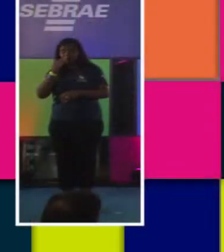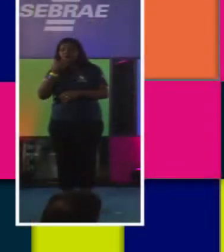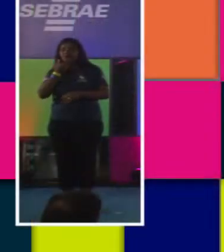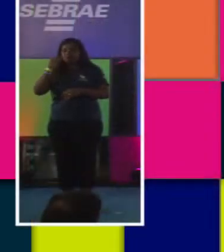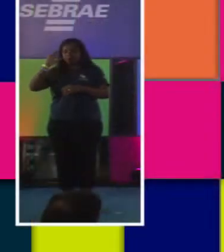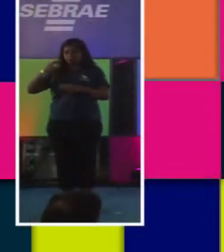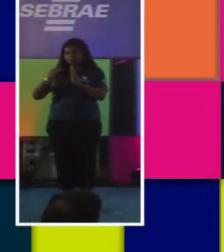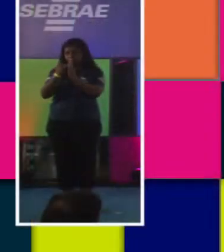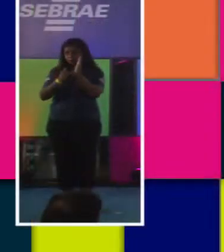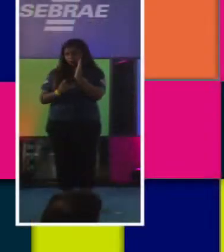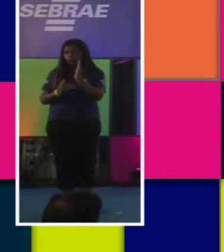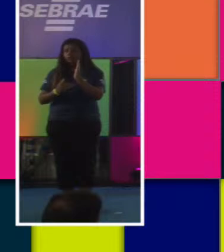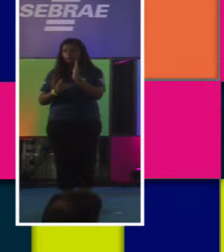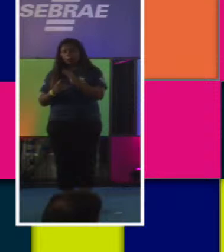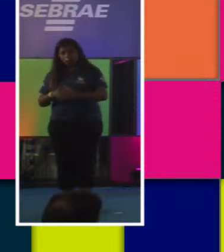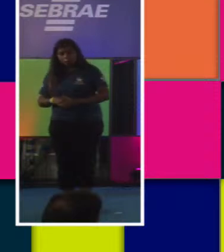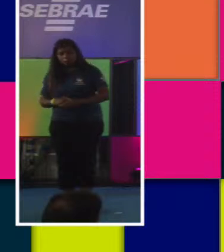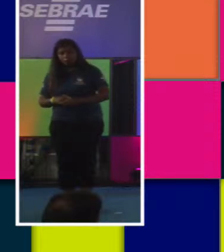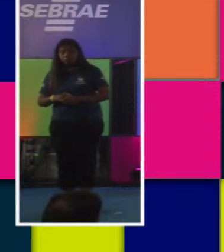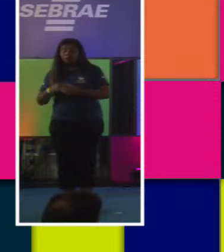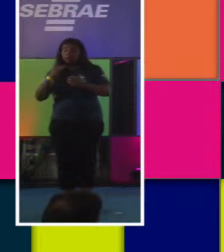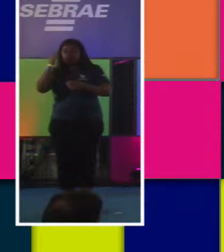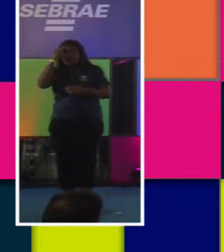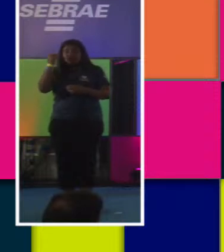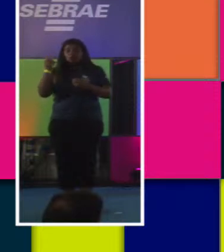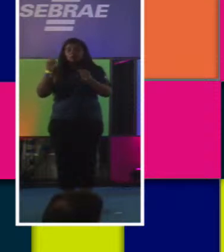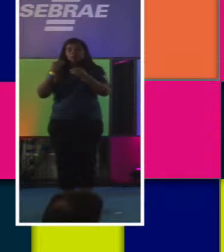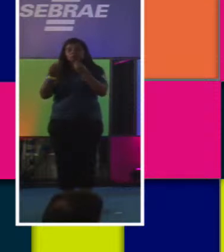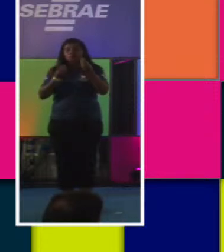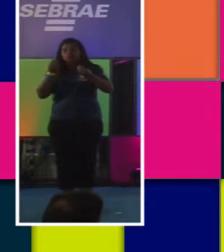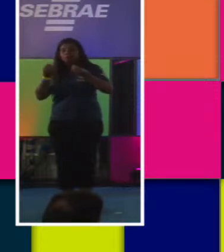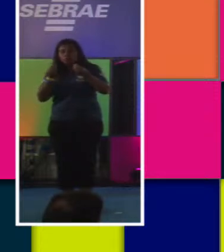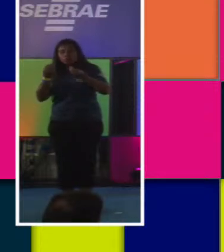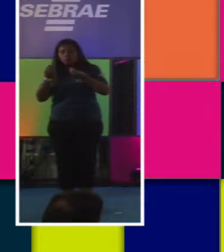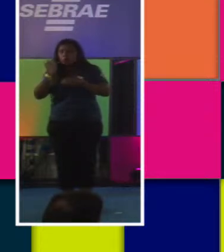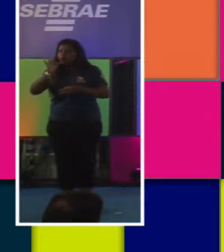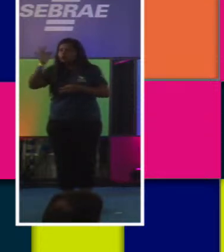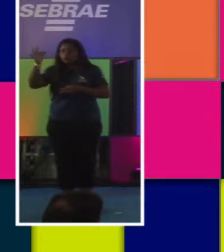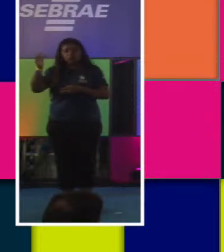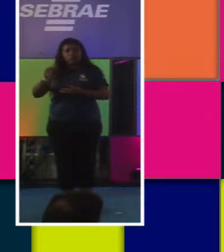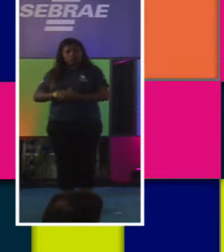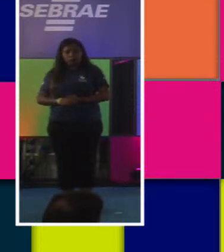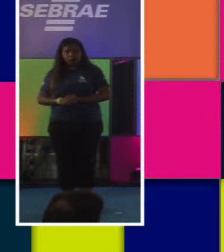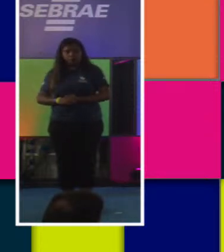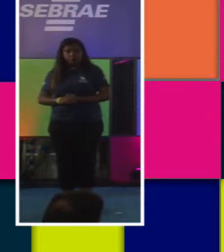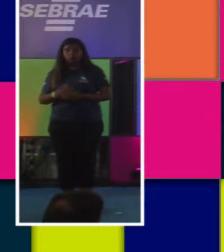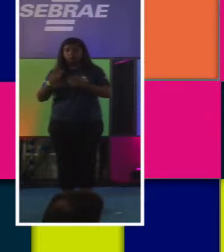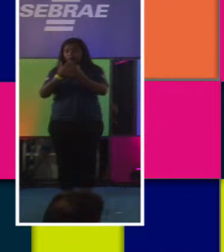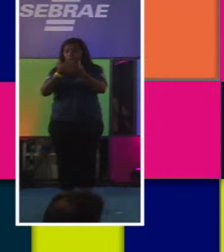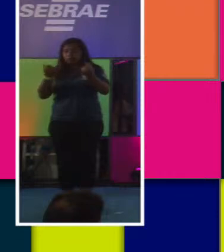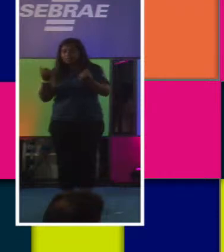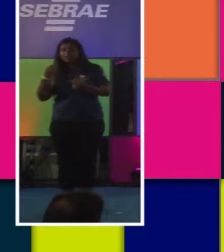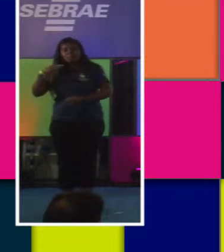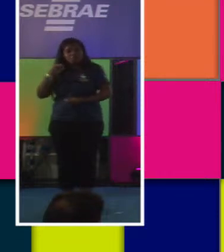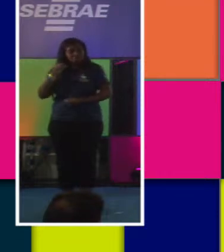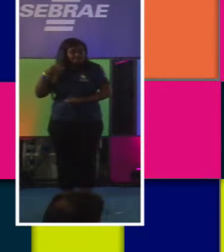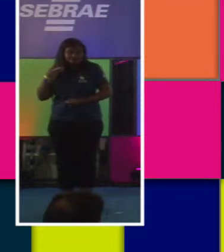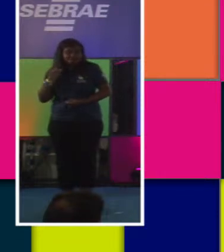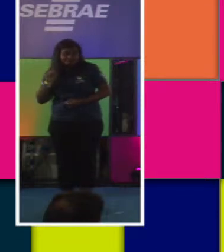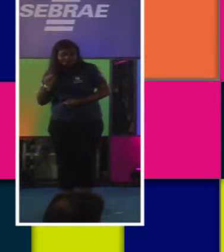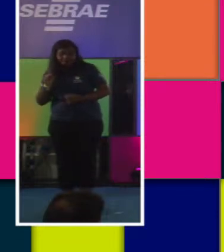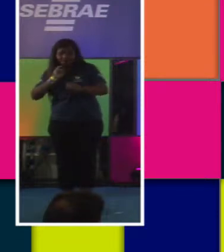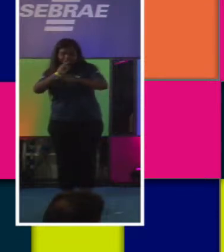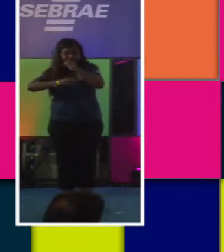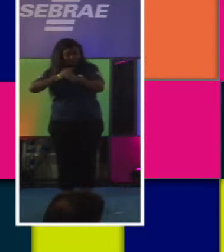sobre formar decisores e esses decisores criarem o lugar do futuro. É sobre memes porque gostamos de memes. Então,